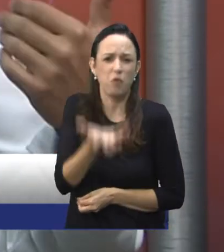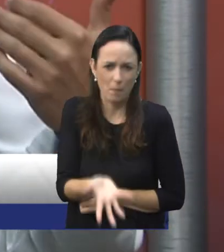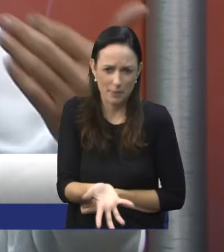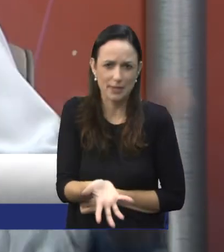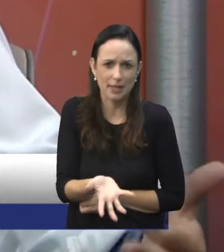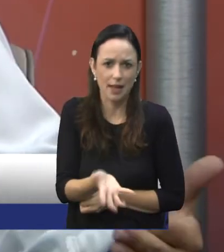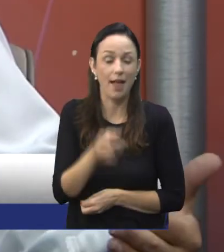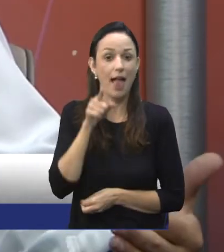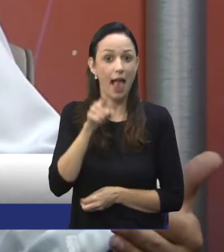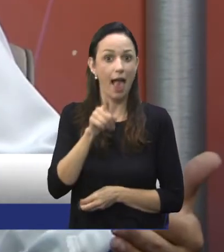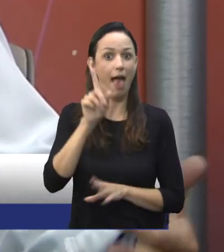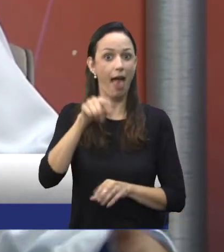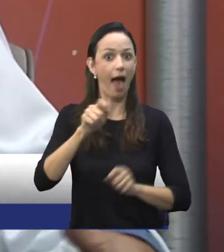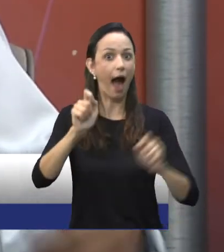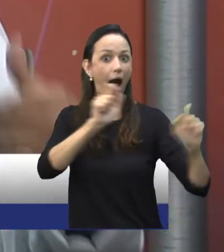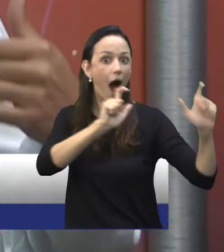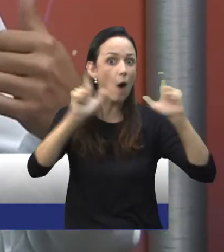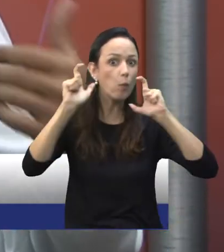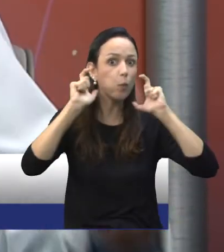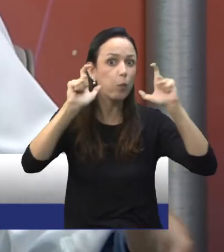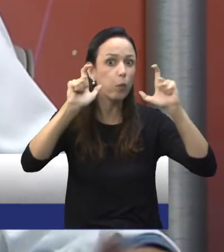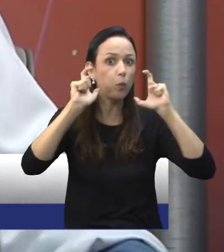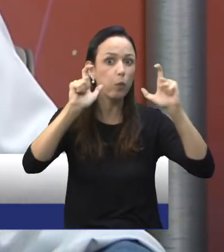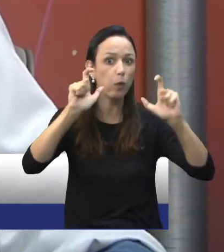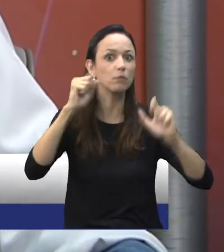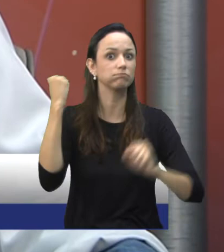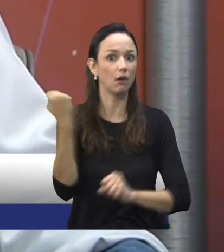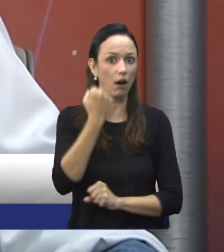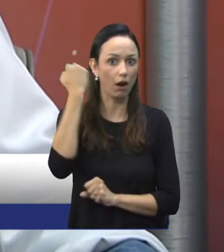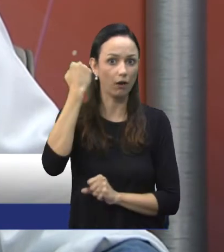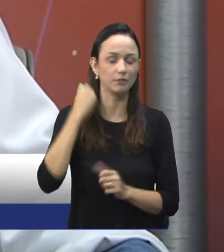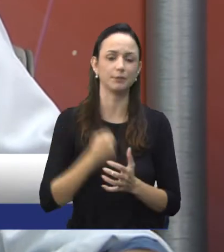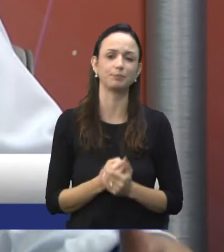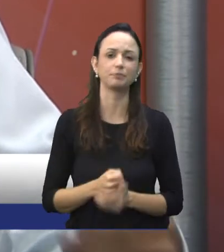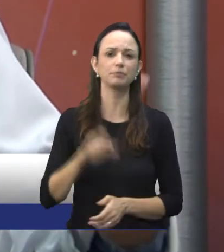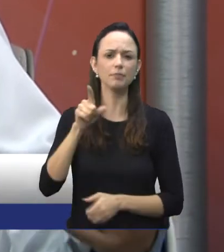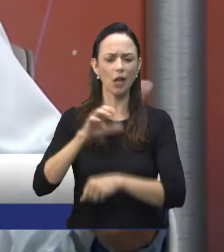de alerta, né? A leptospirose,